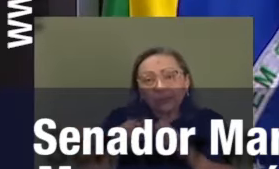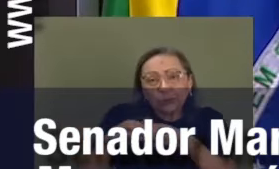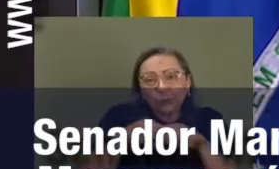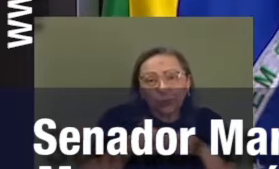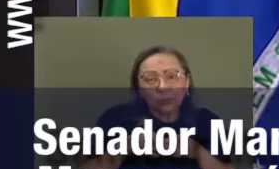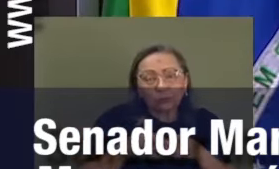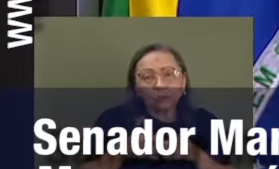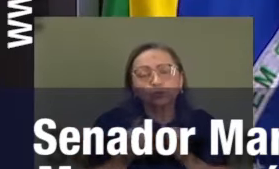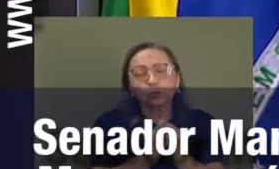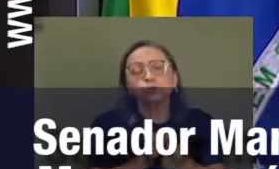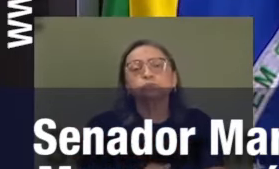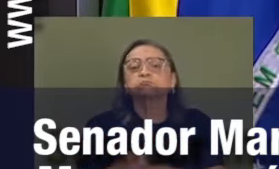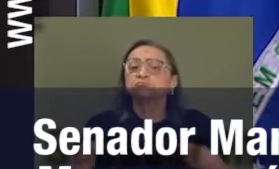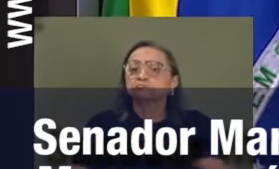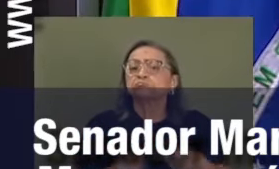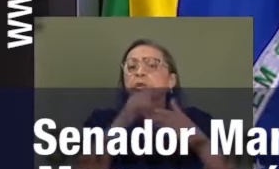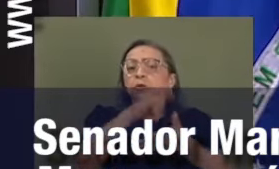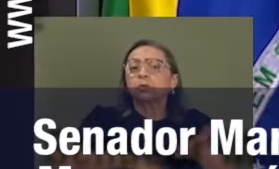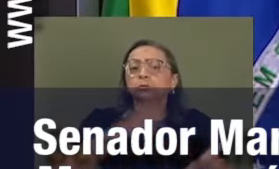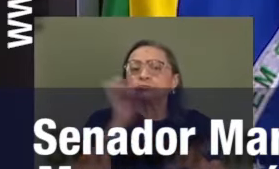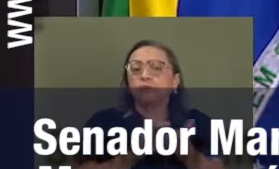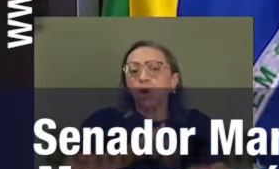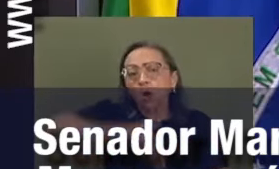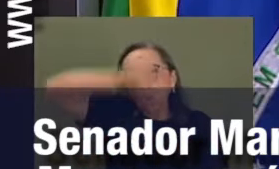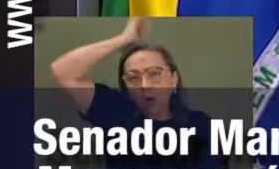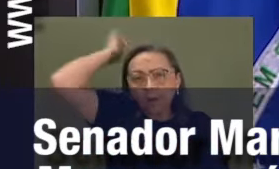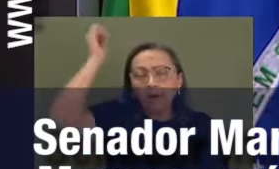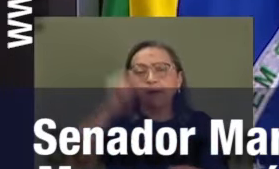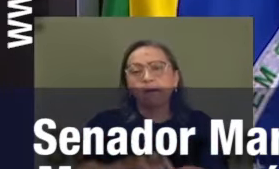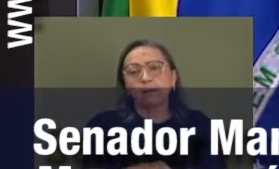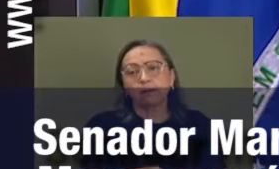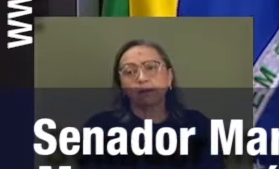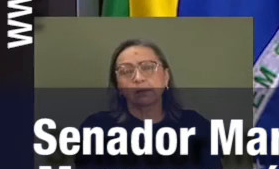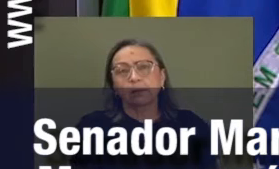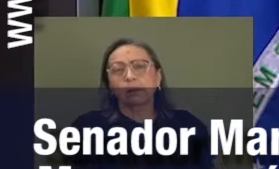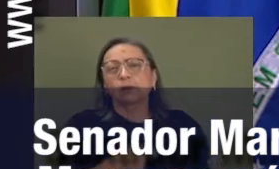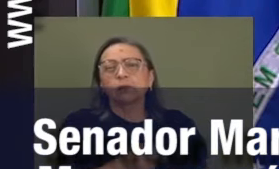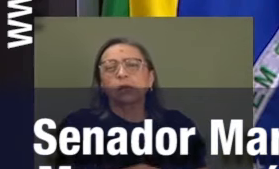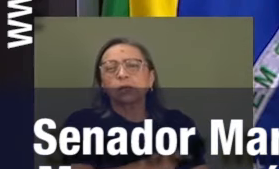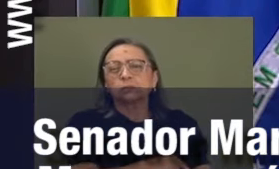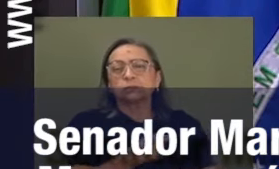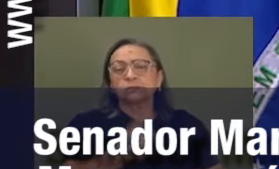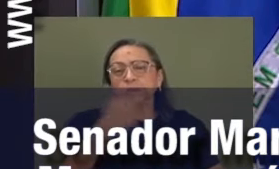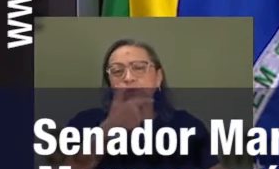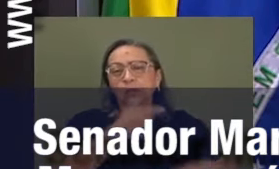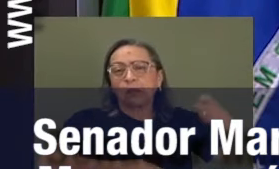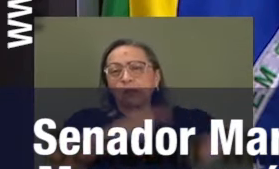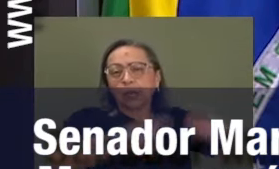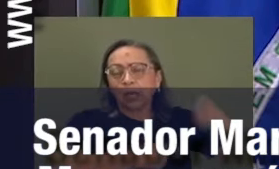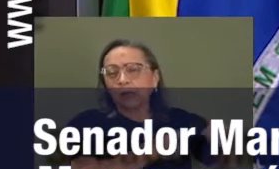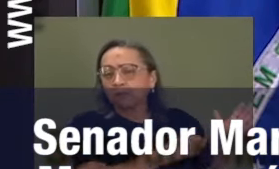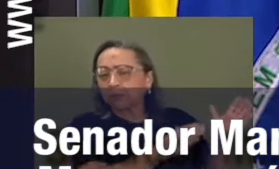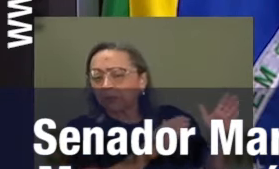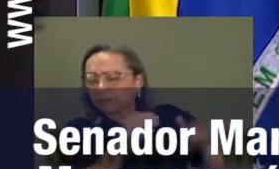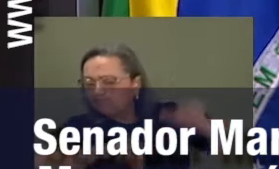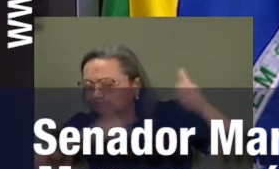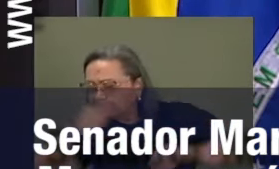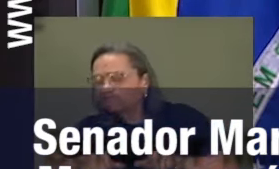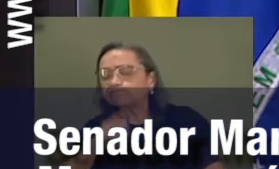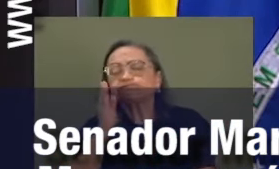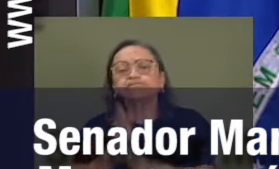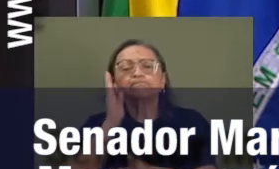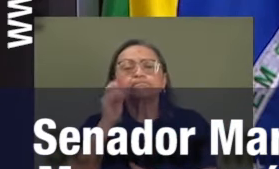de acordo do Tratado de Roma. Após a Segunda Guerra, foi visto que durante